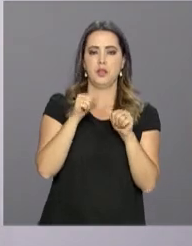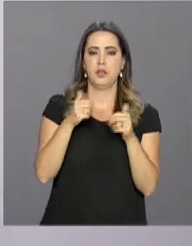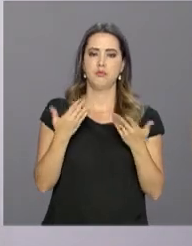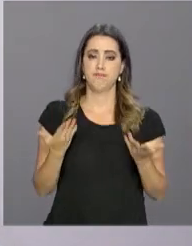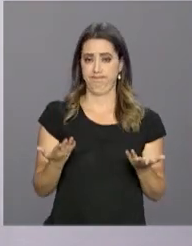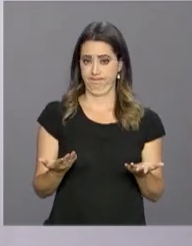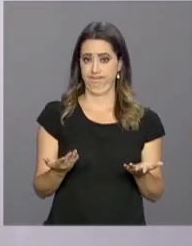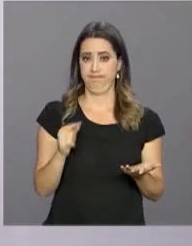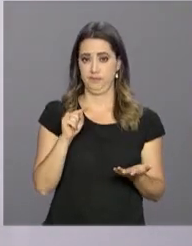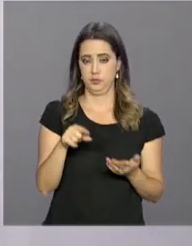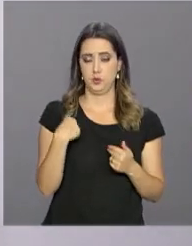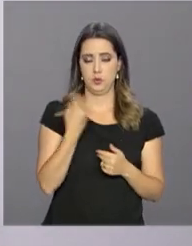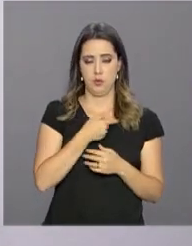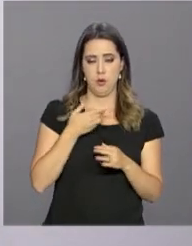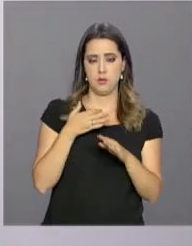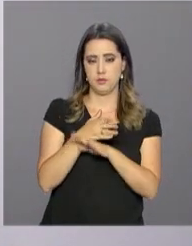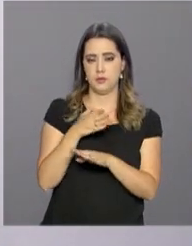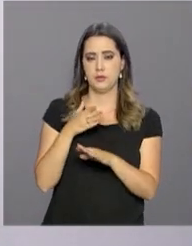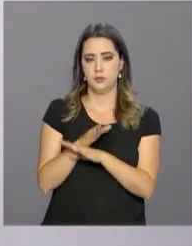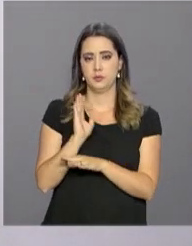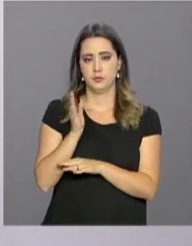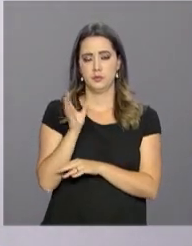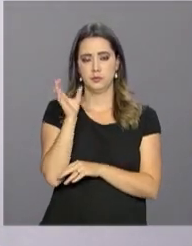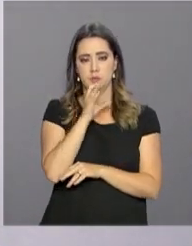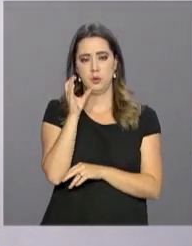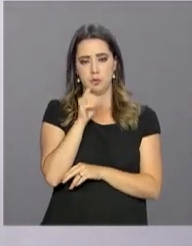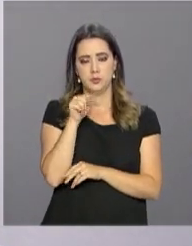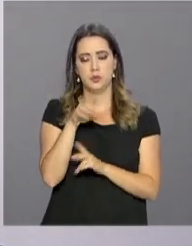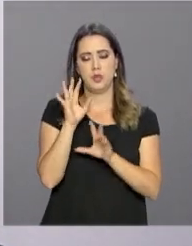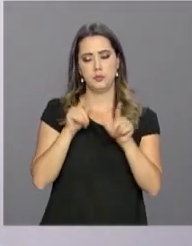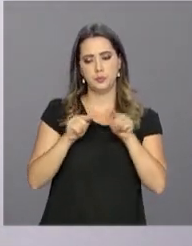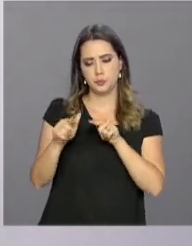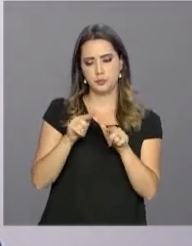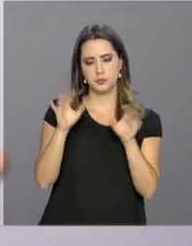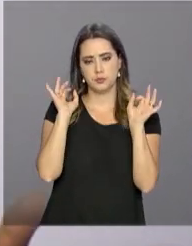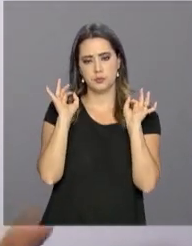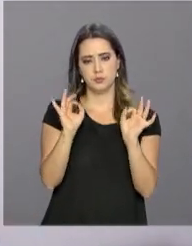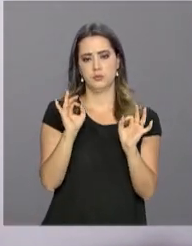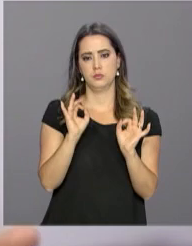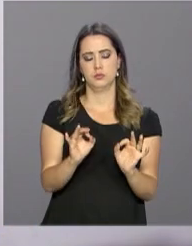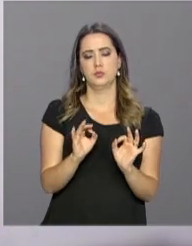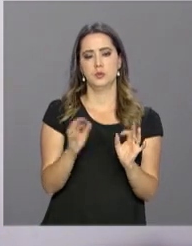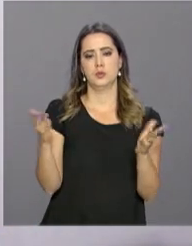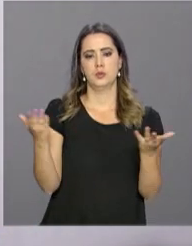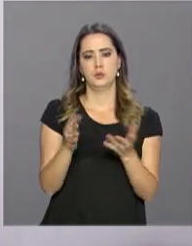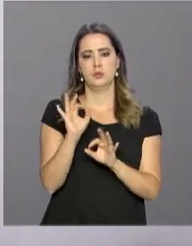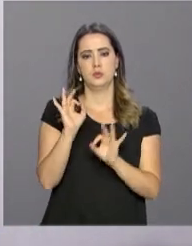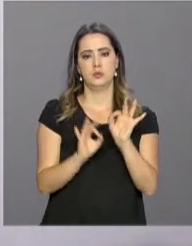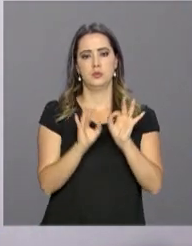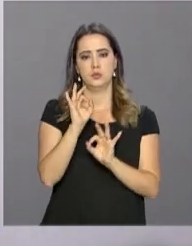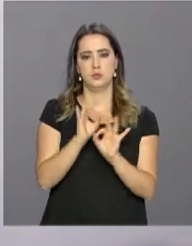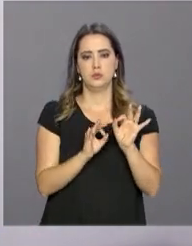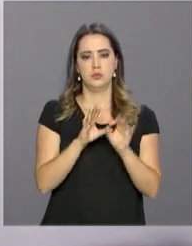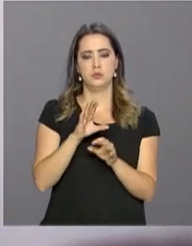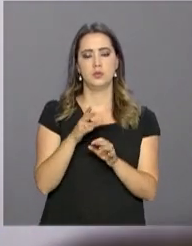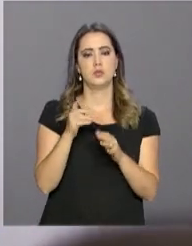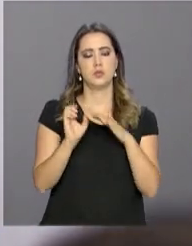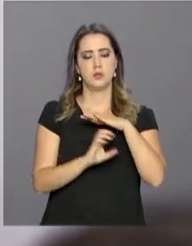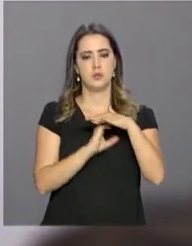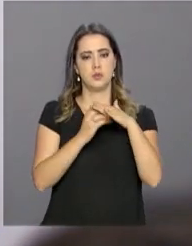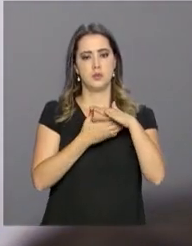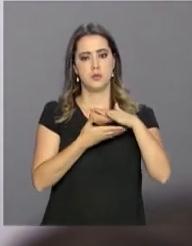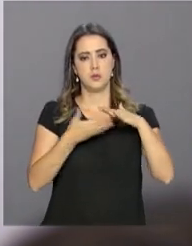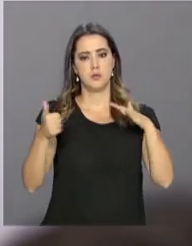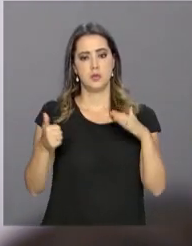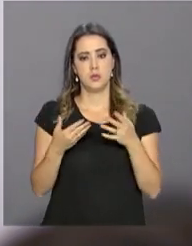situação. E, de pronto, nós entramos já, realmente realizamos um trabalho. Fizemos a SEMAR, hoje a empresa se orgulha de ser uma das melhores empresas,